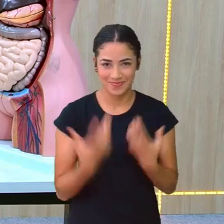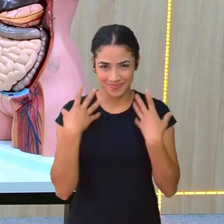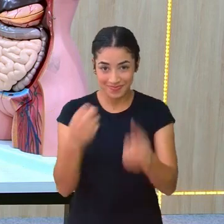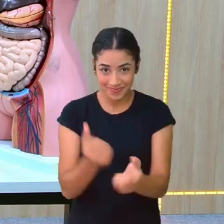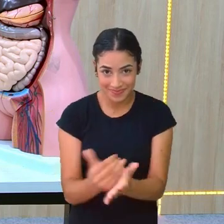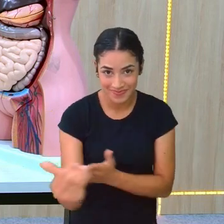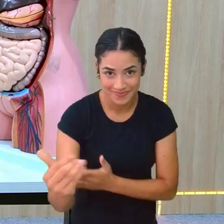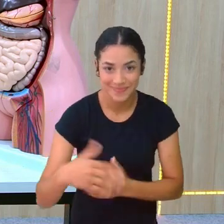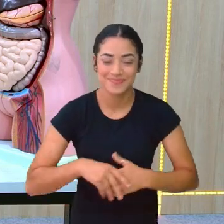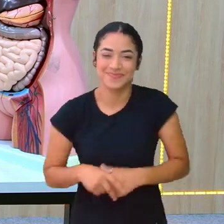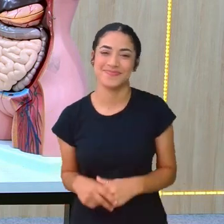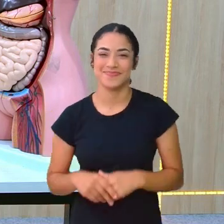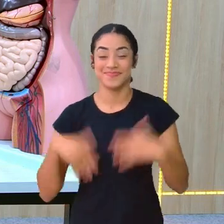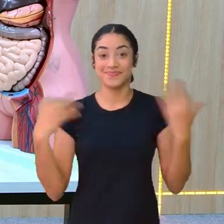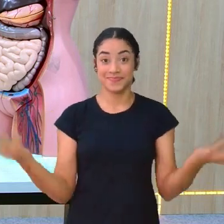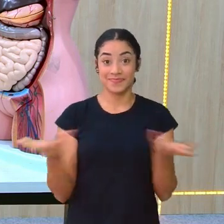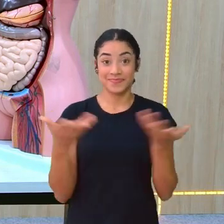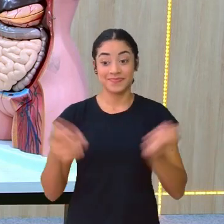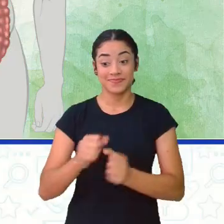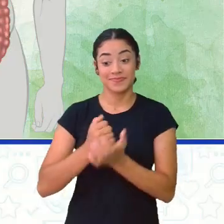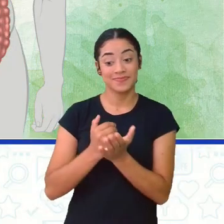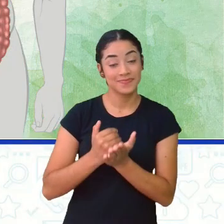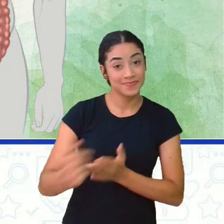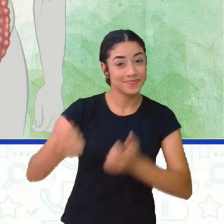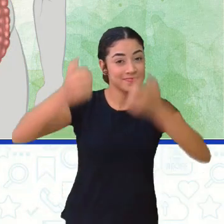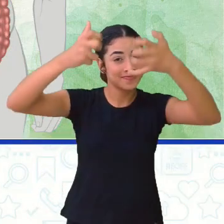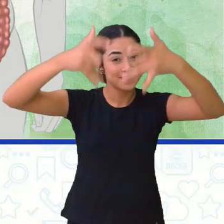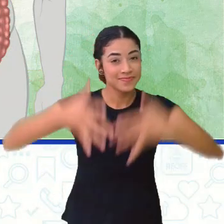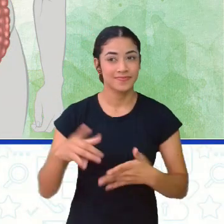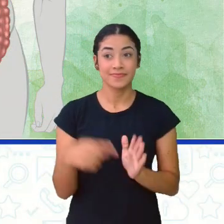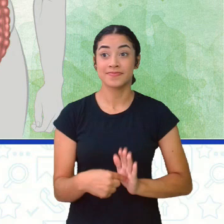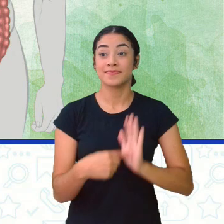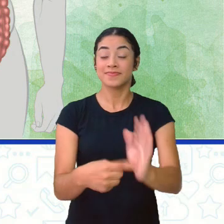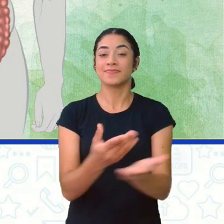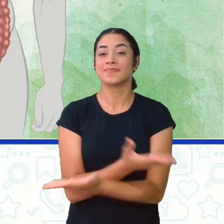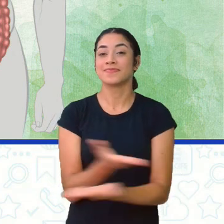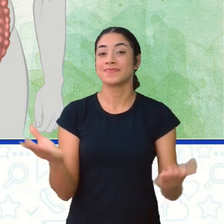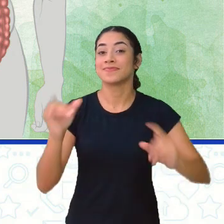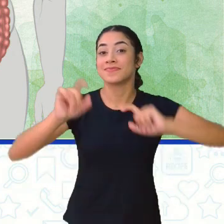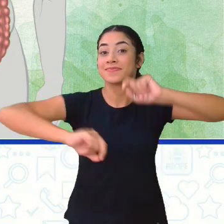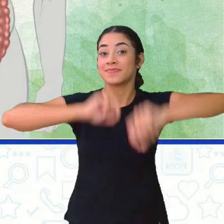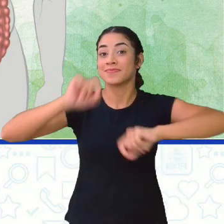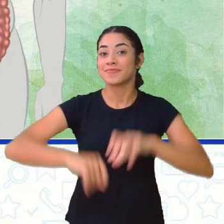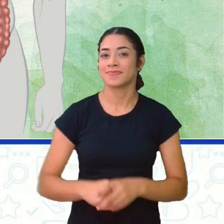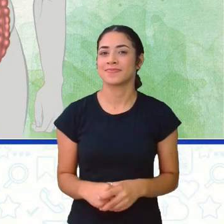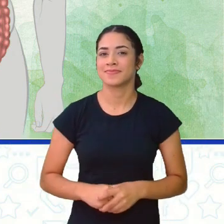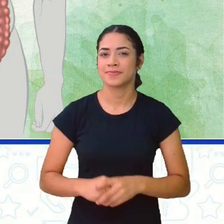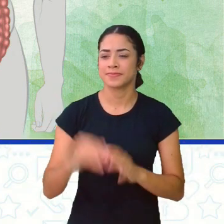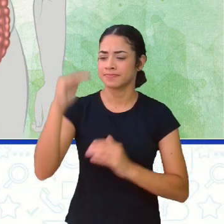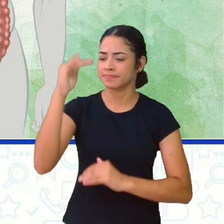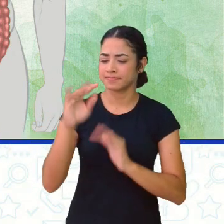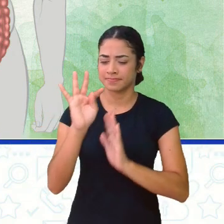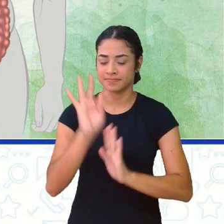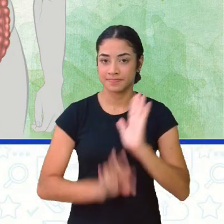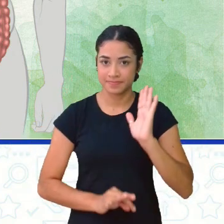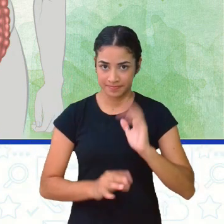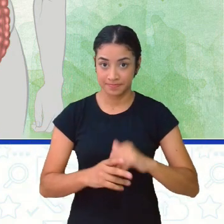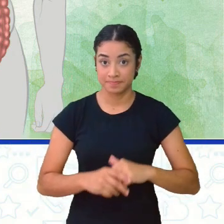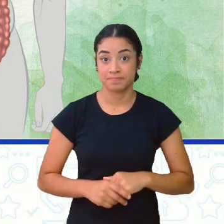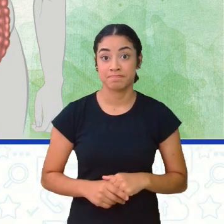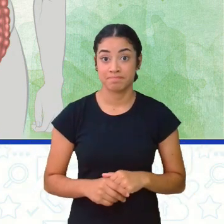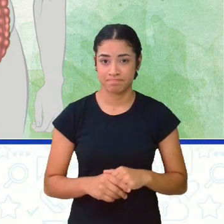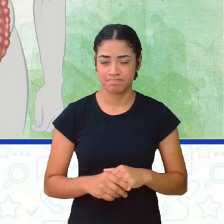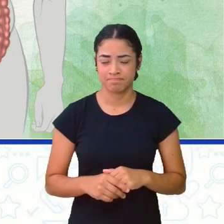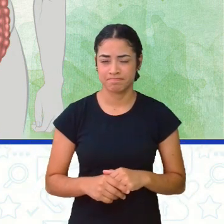lá? E aí, para a gente falar de sistema digestório, eu trago para vocês, né, a questão aí de um pequeno texto. E aí, gente,